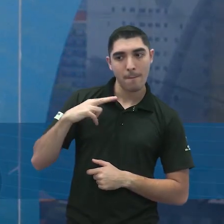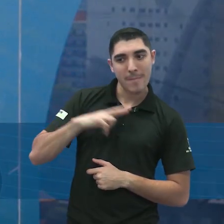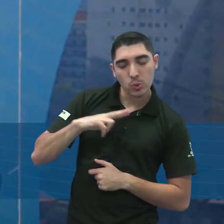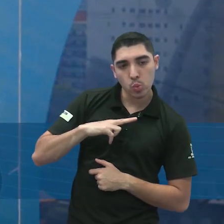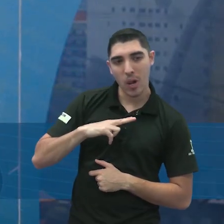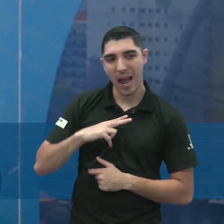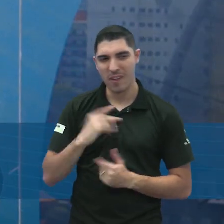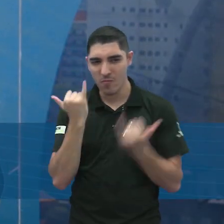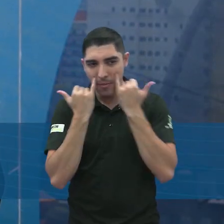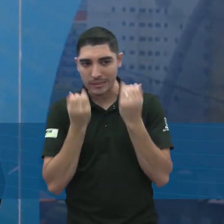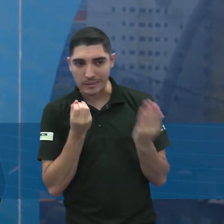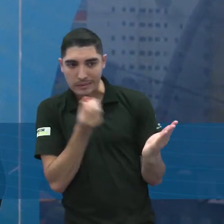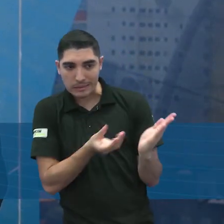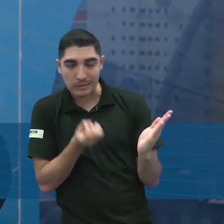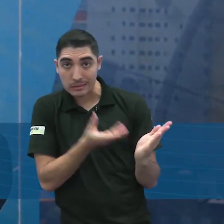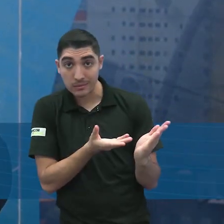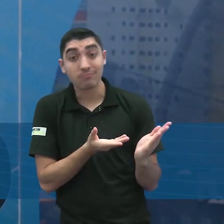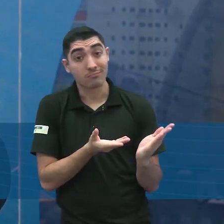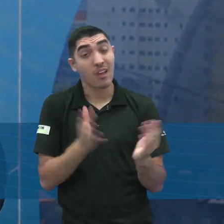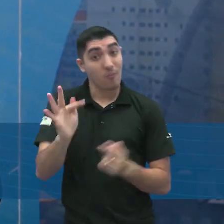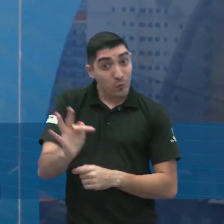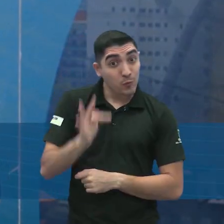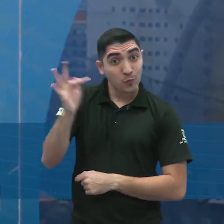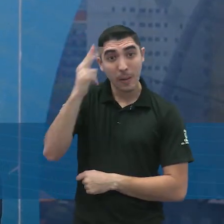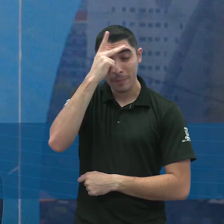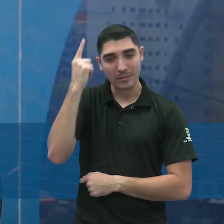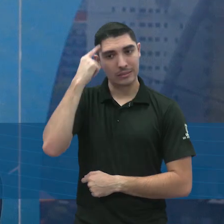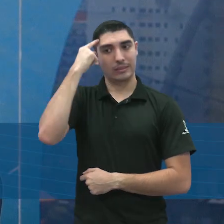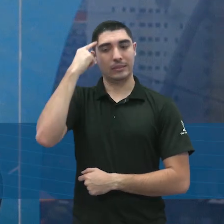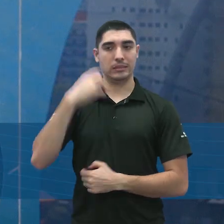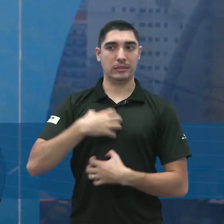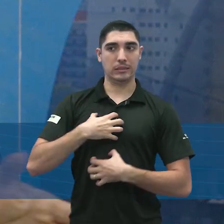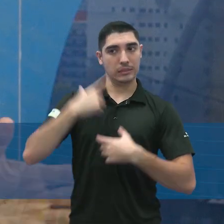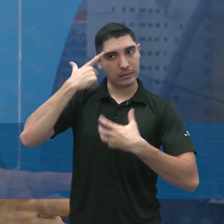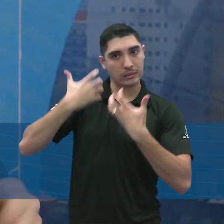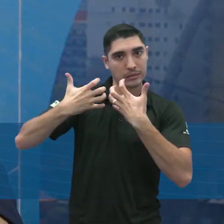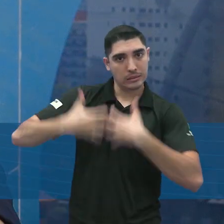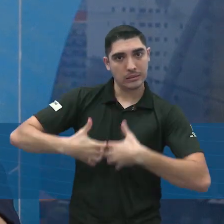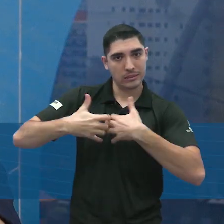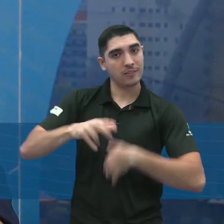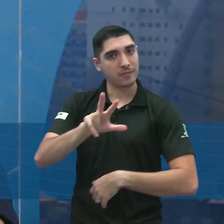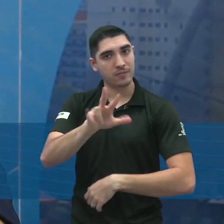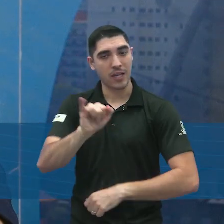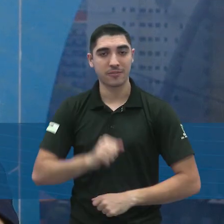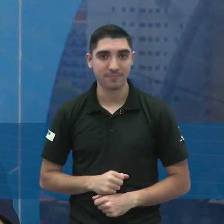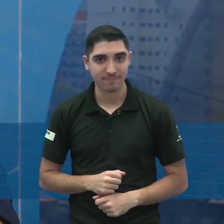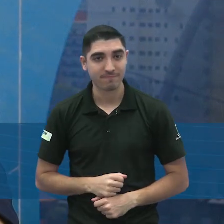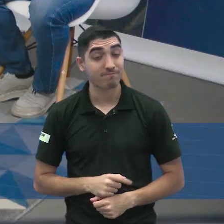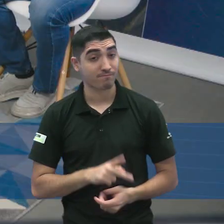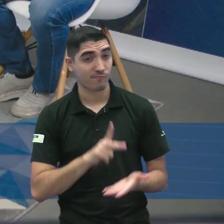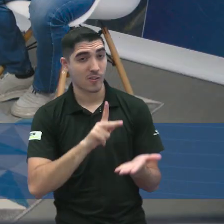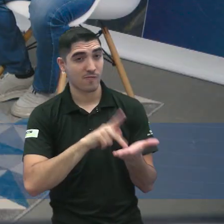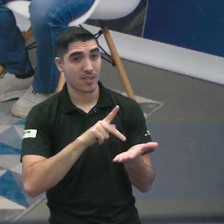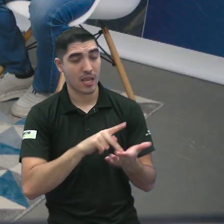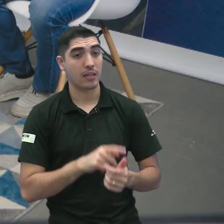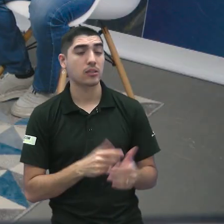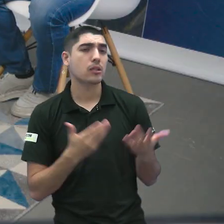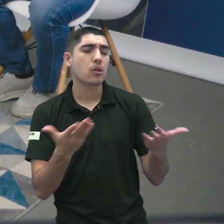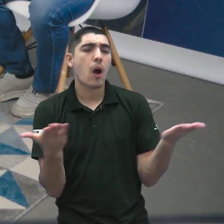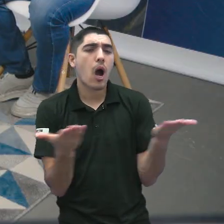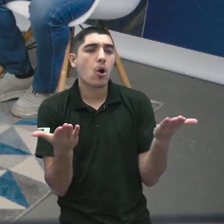Acho que isso vai ser uma grande questão a ser discutida nos próximos anos aí. Certamente. Falando